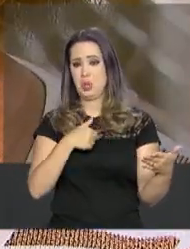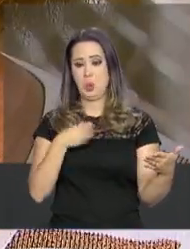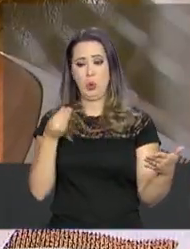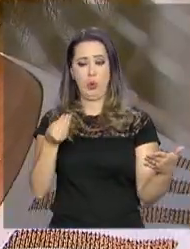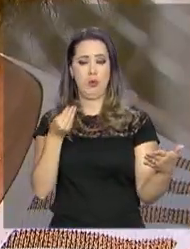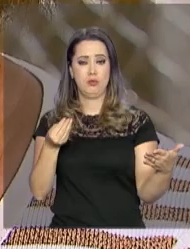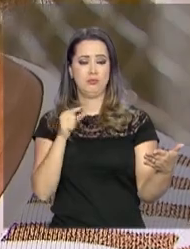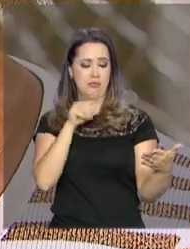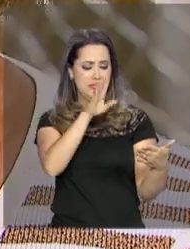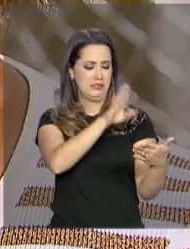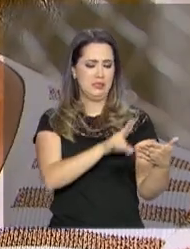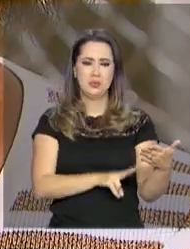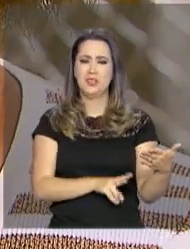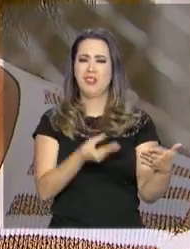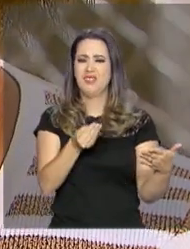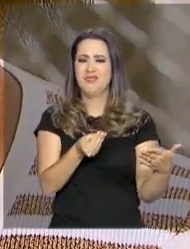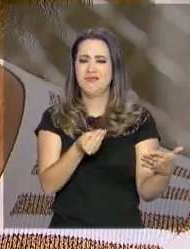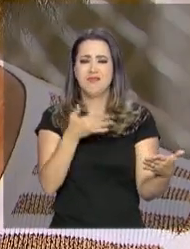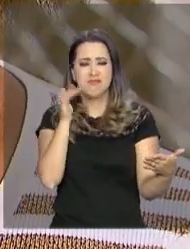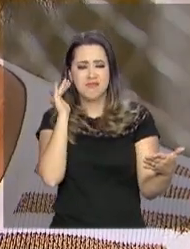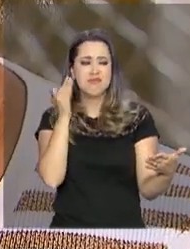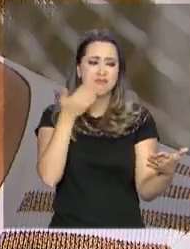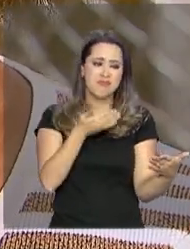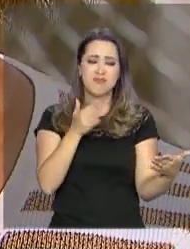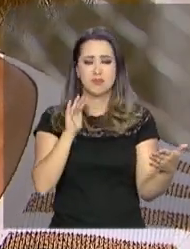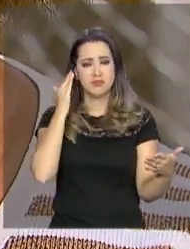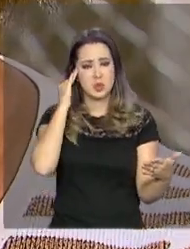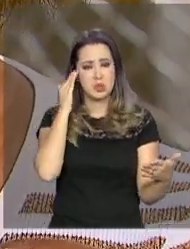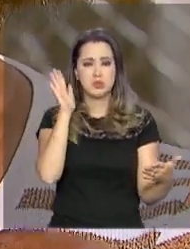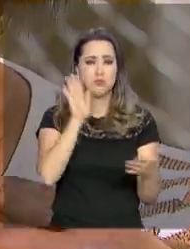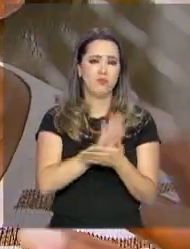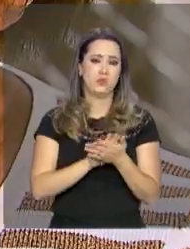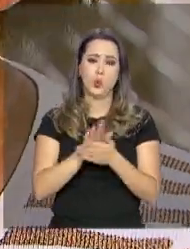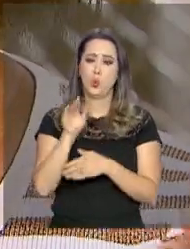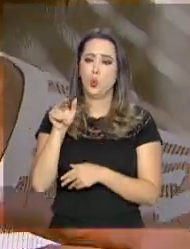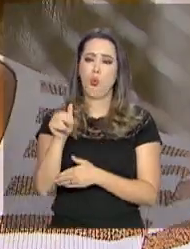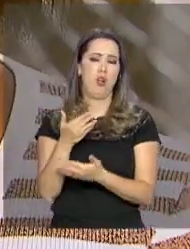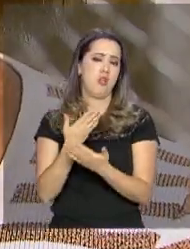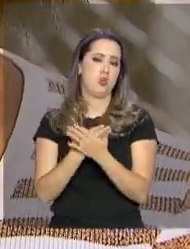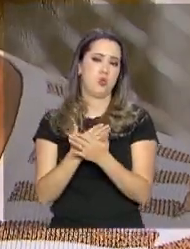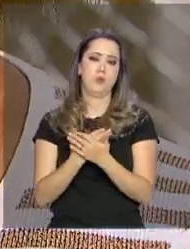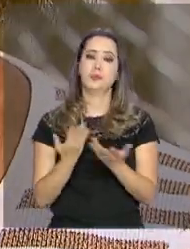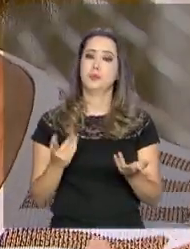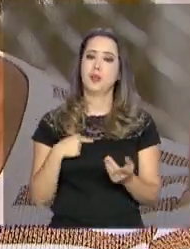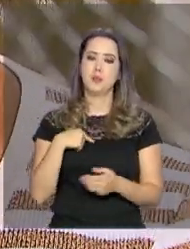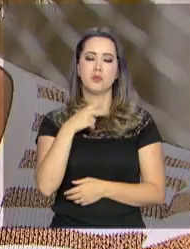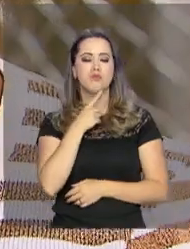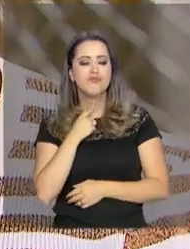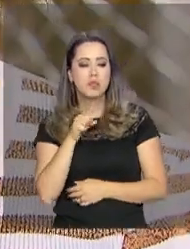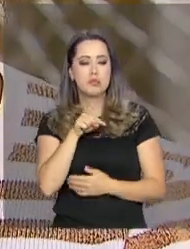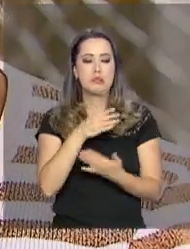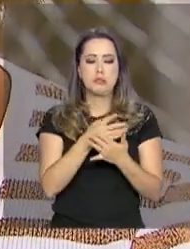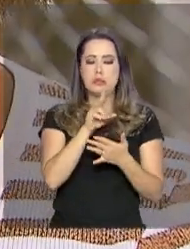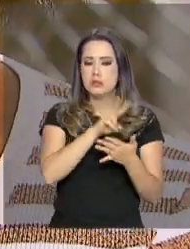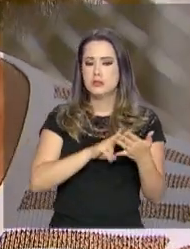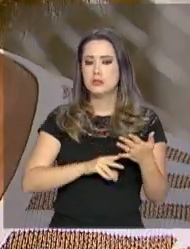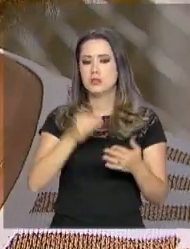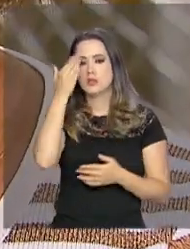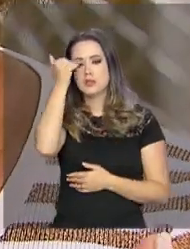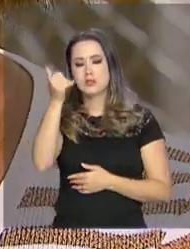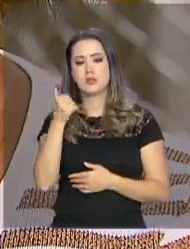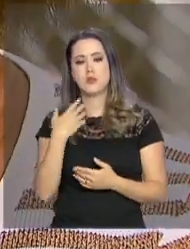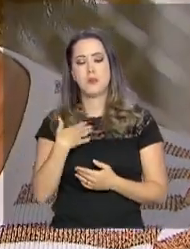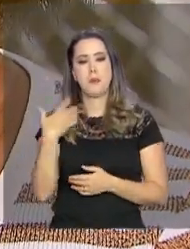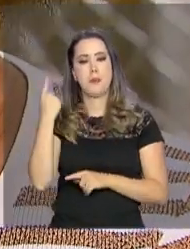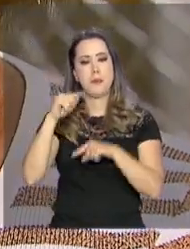eu saber é que limpam nunca estudou marli tinha vontade e desejo não saber mas como veio